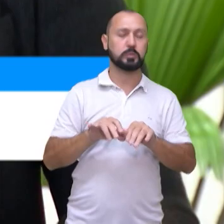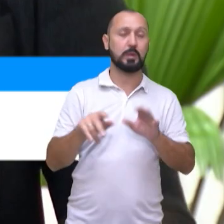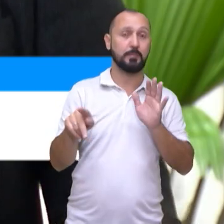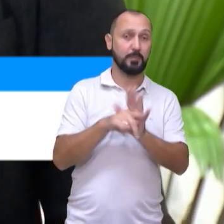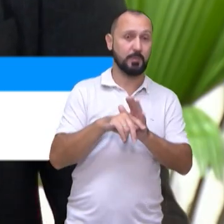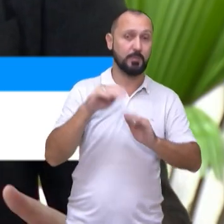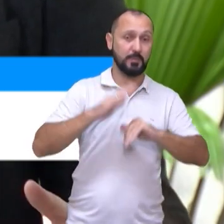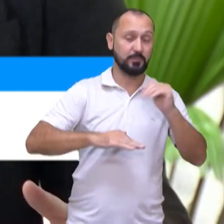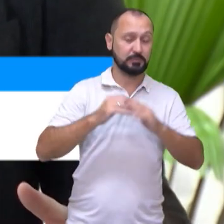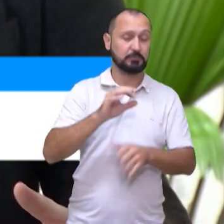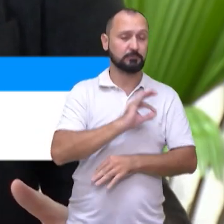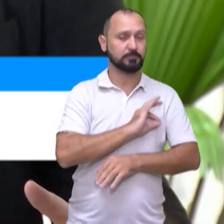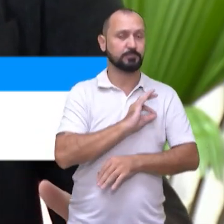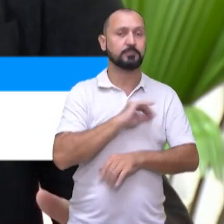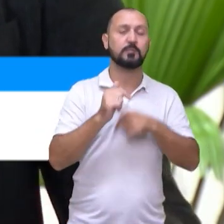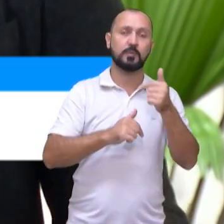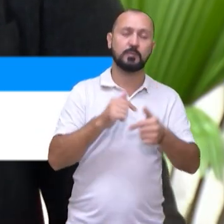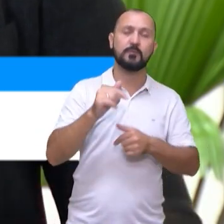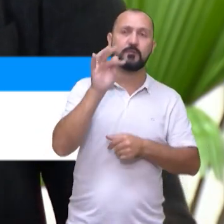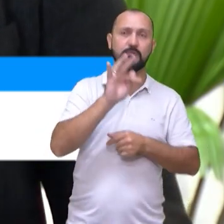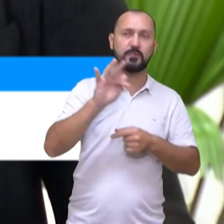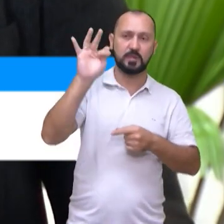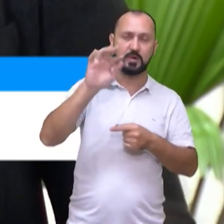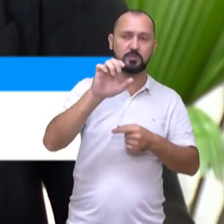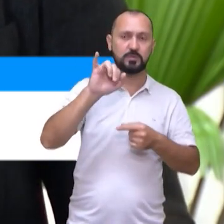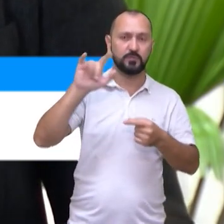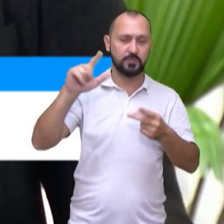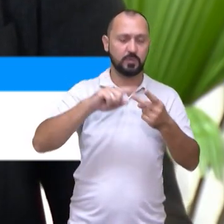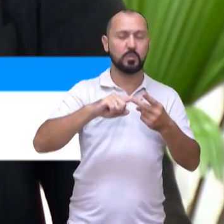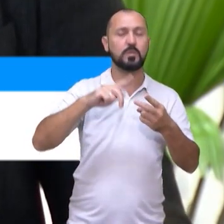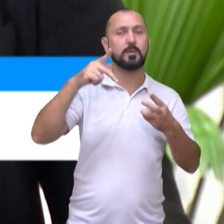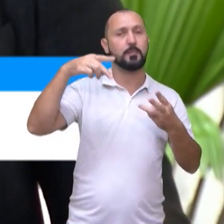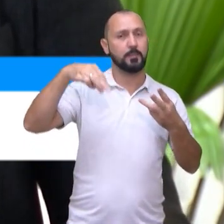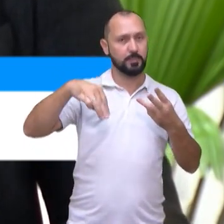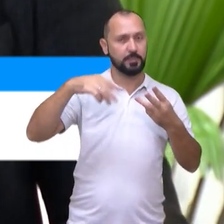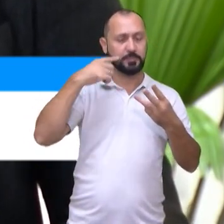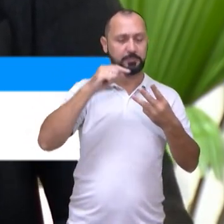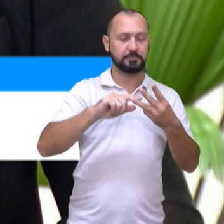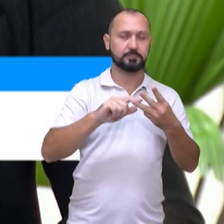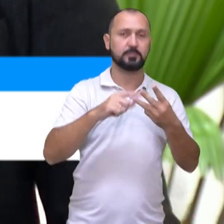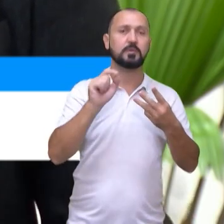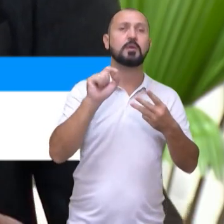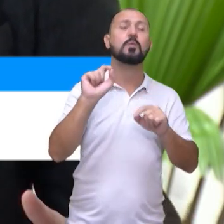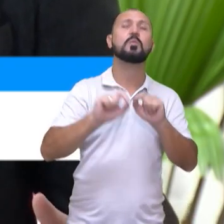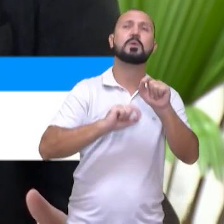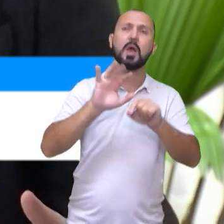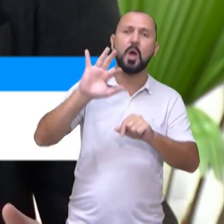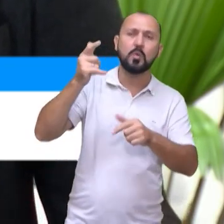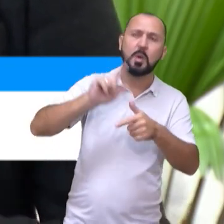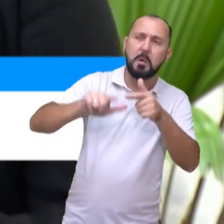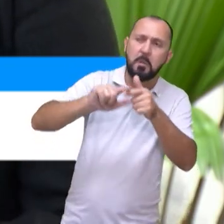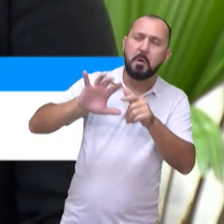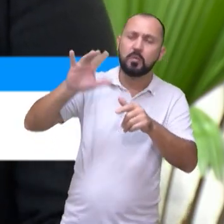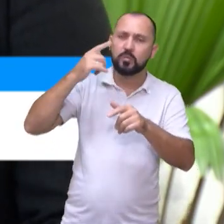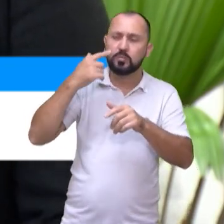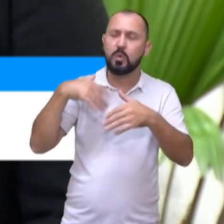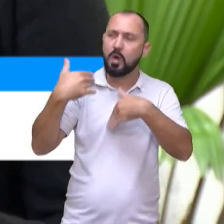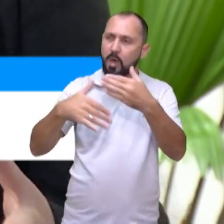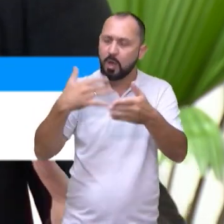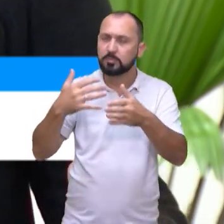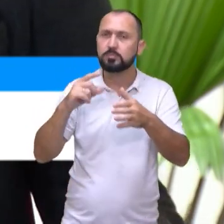Polícia. O escrivão pode atuar nas polícias federal, civil ou militar. Sua função é